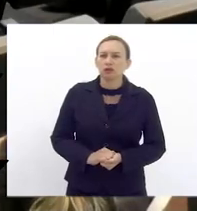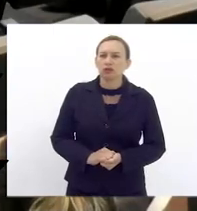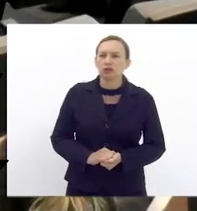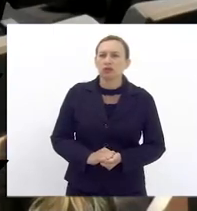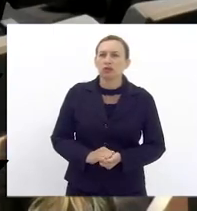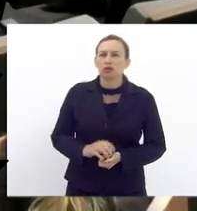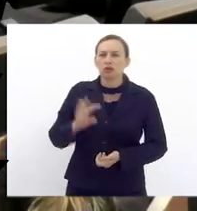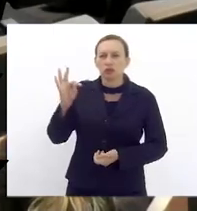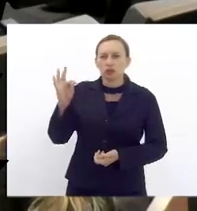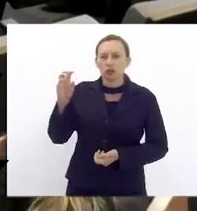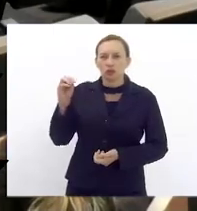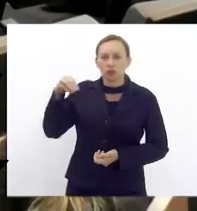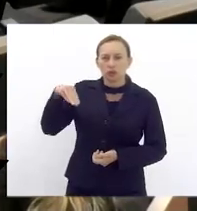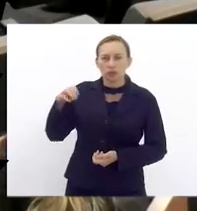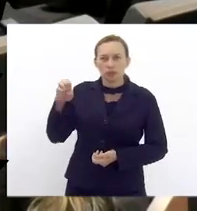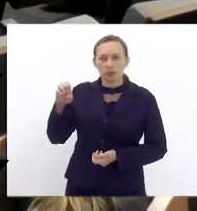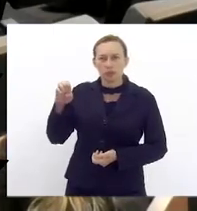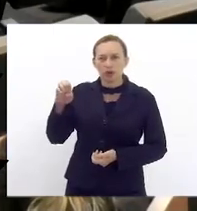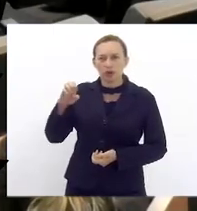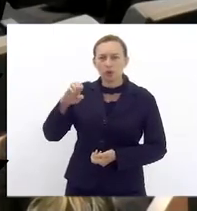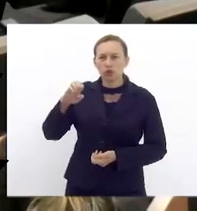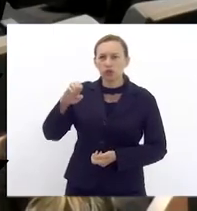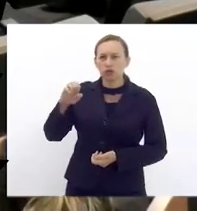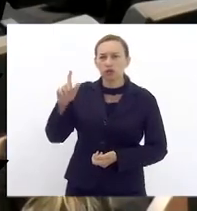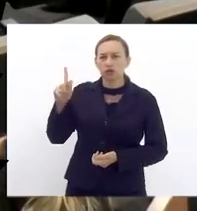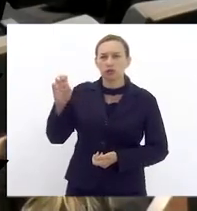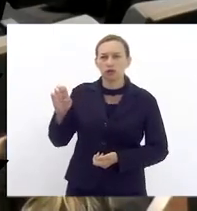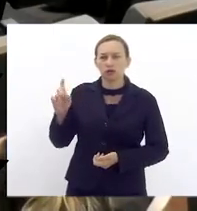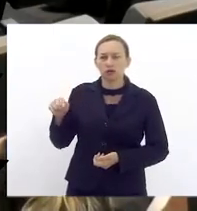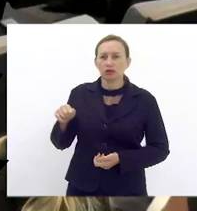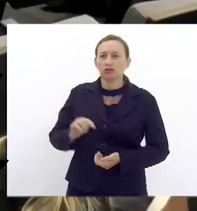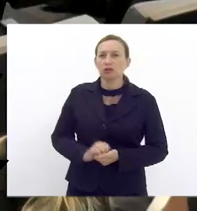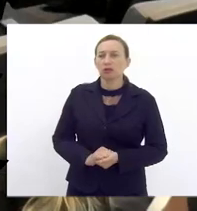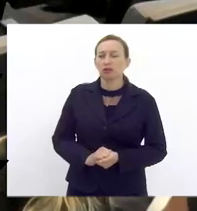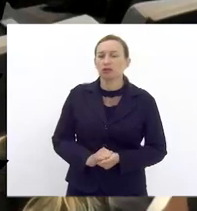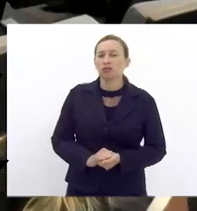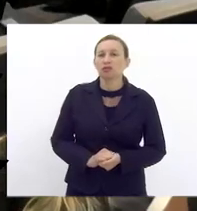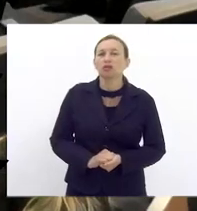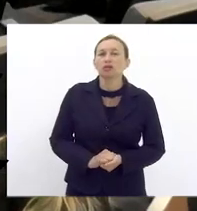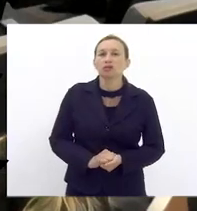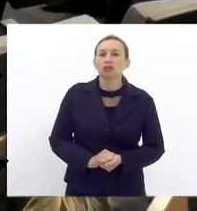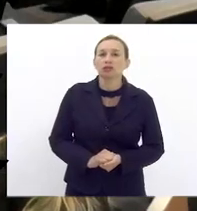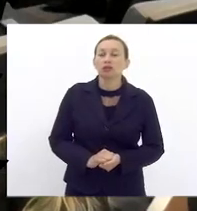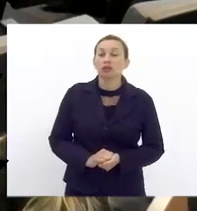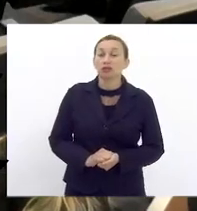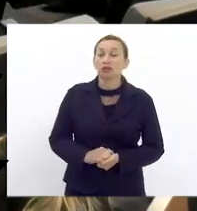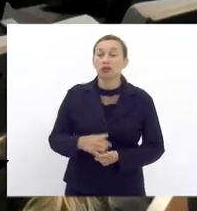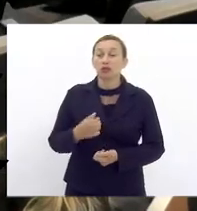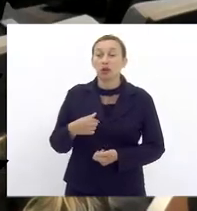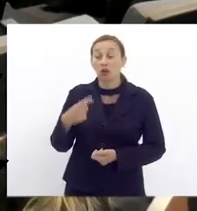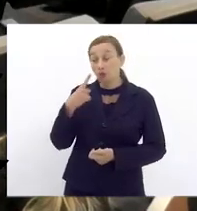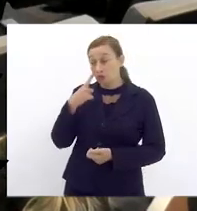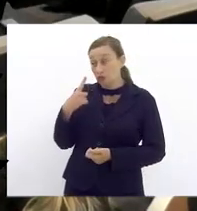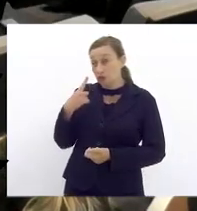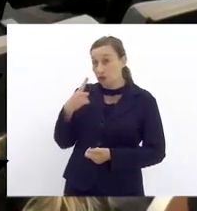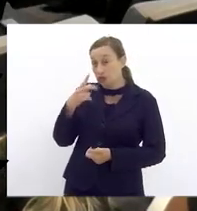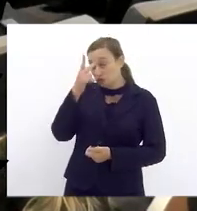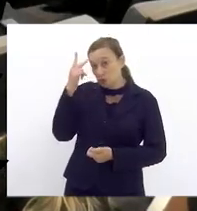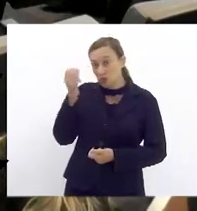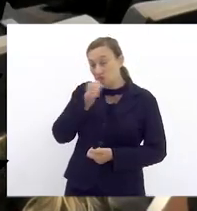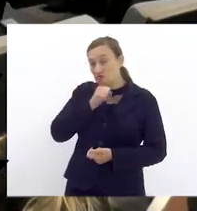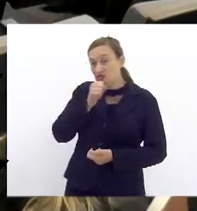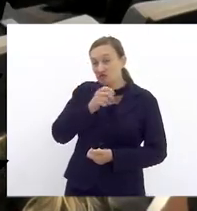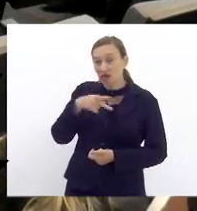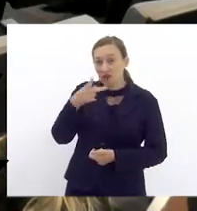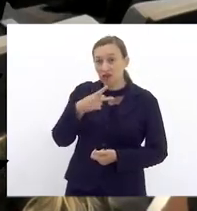quem não me conhece eu também olha só é toda vez que eu ouvi a meus mais velhos falando eles falavam